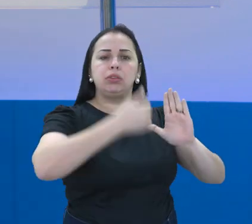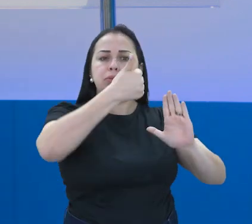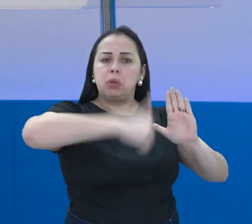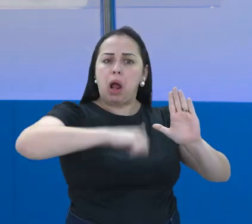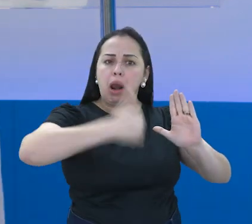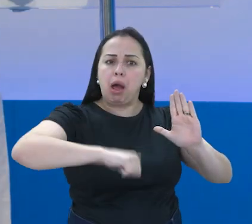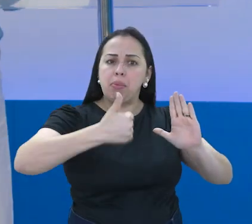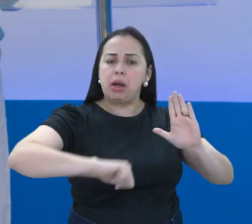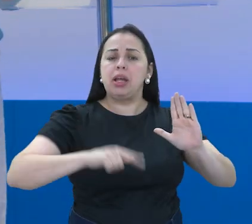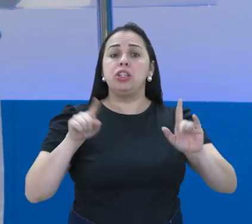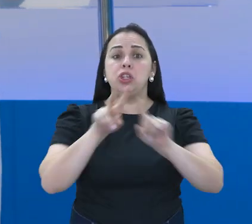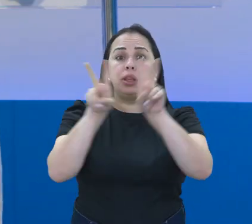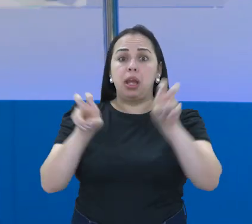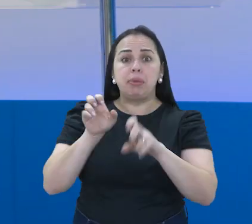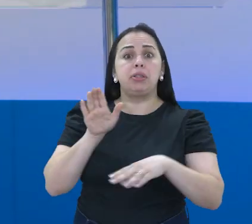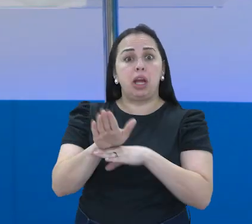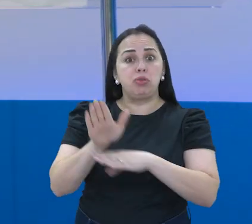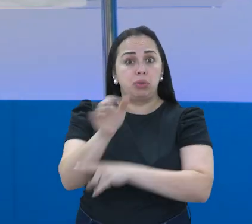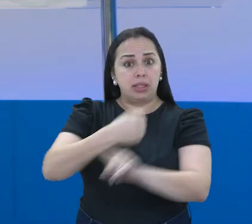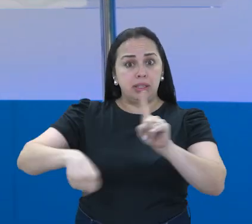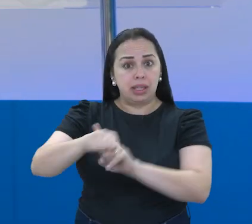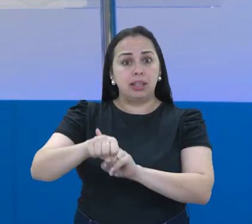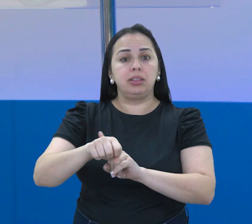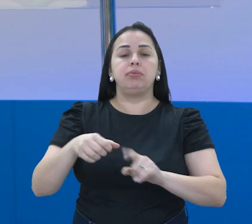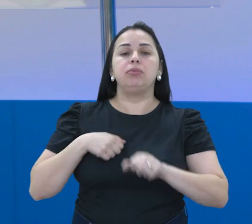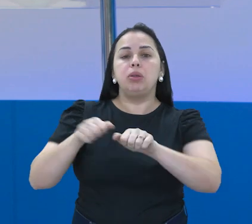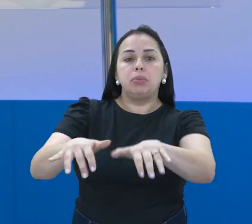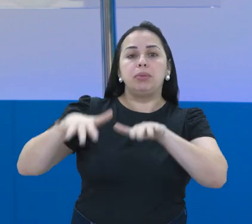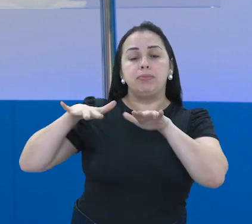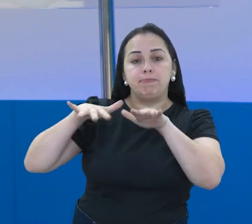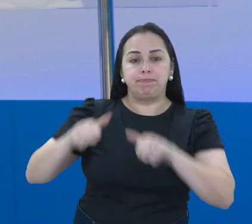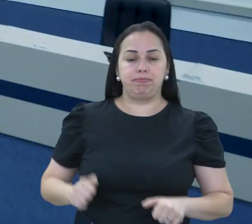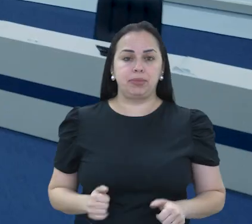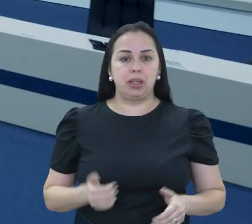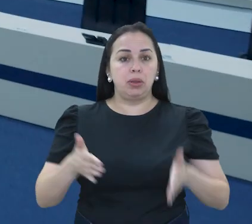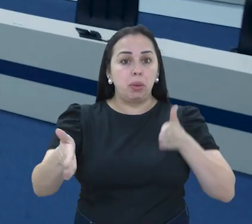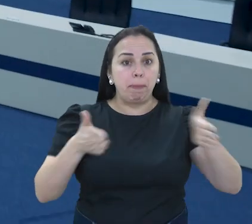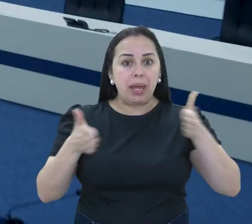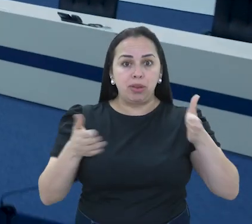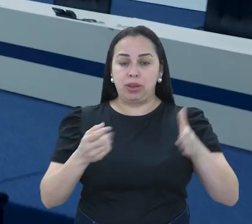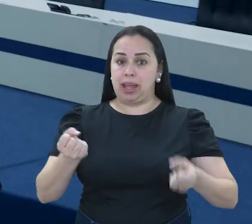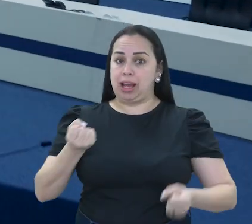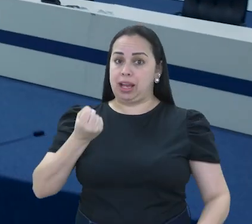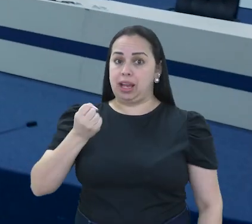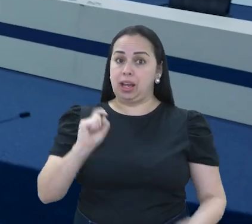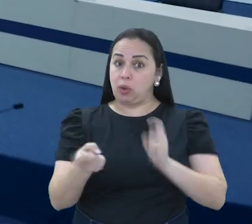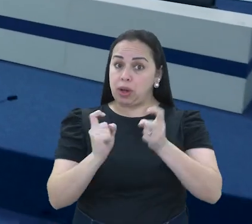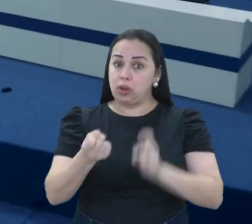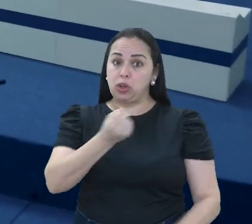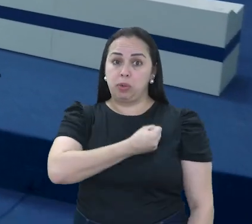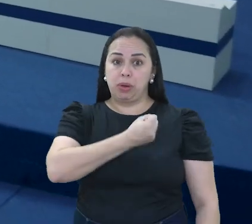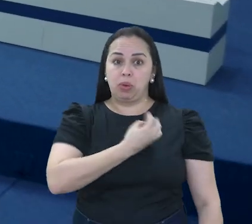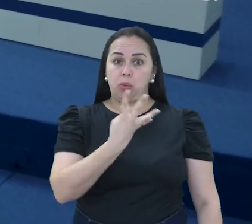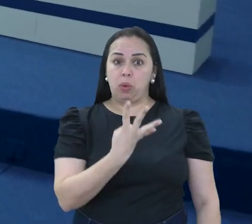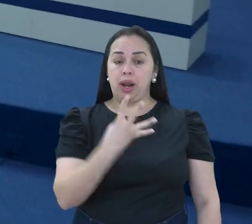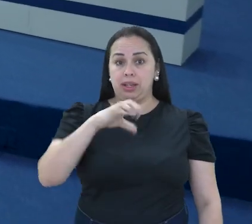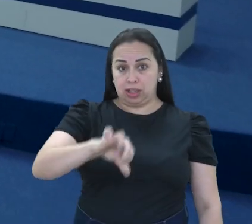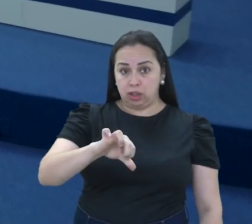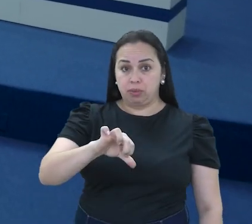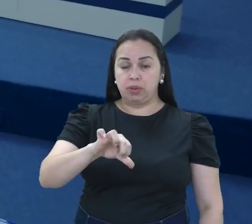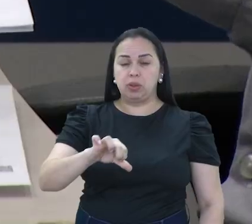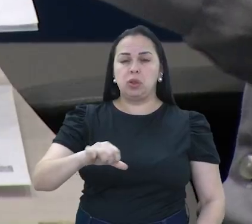temas de interesse público durante a 49ª sessão plenária. Durante a 49ª sessão do ano,